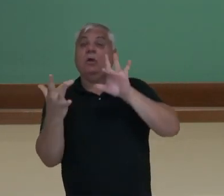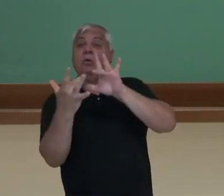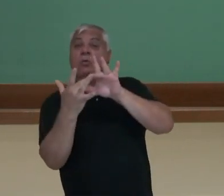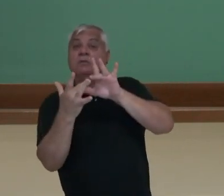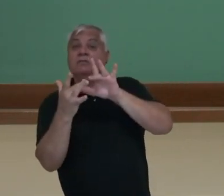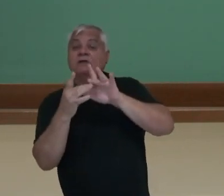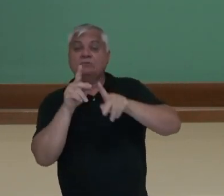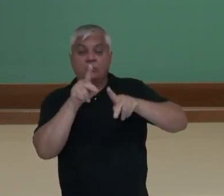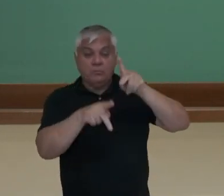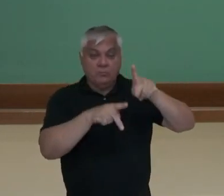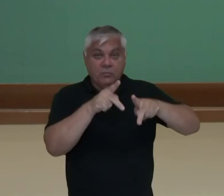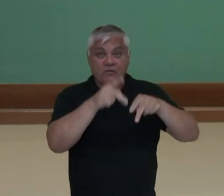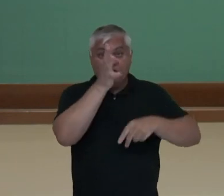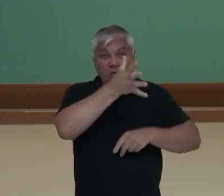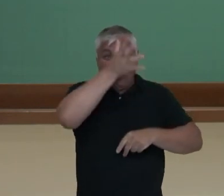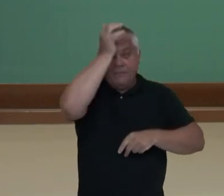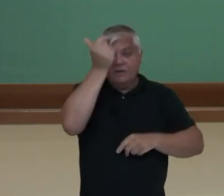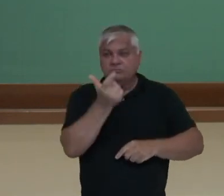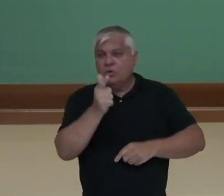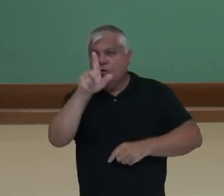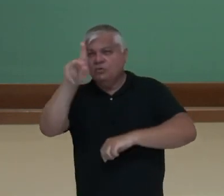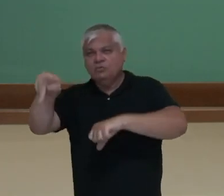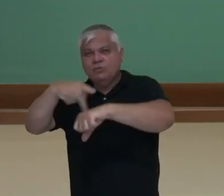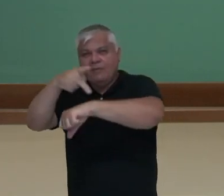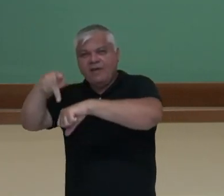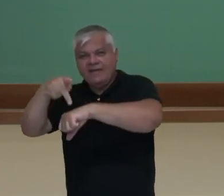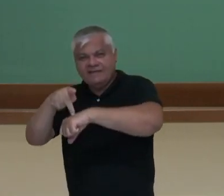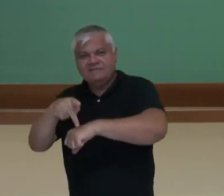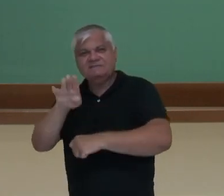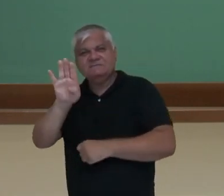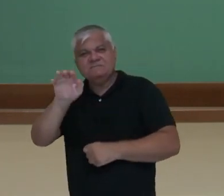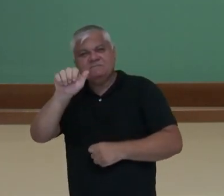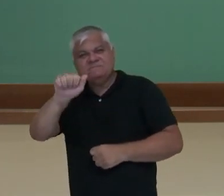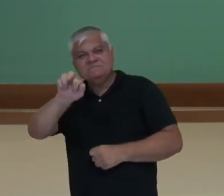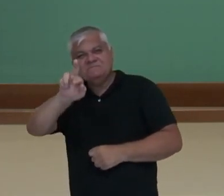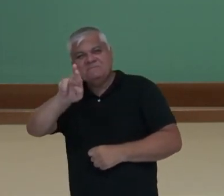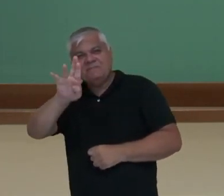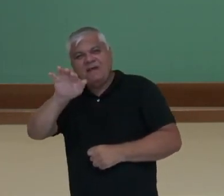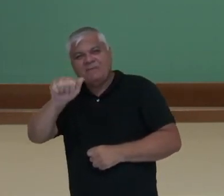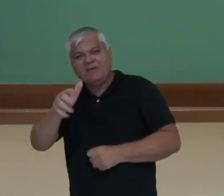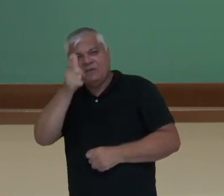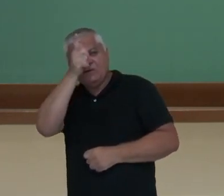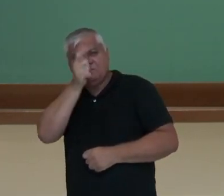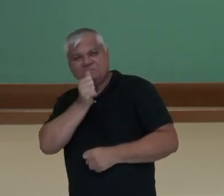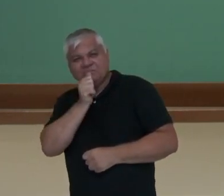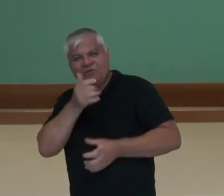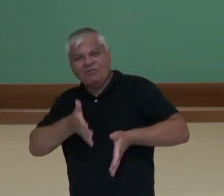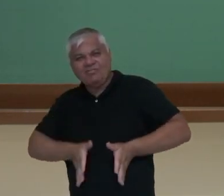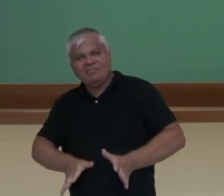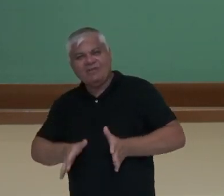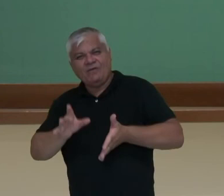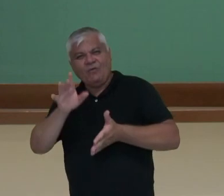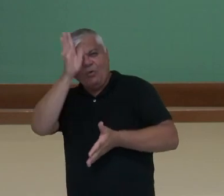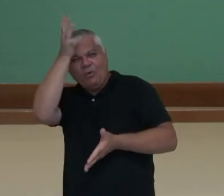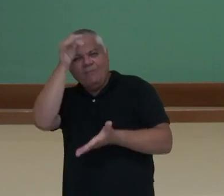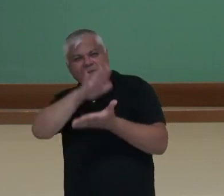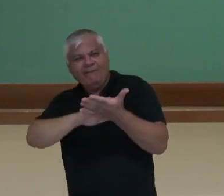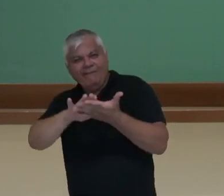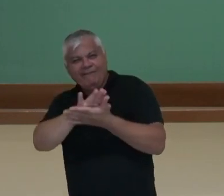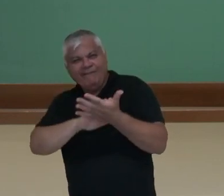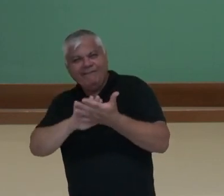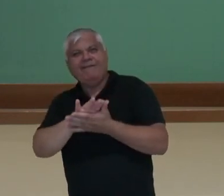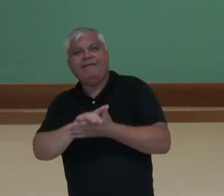povos romanos e não romanos, a quem eles chamavam de bárbaros pelo fato de não serem romanos, e a presença, né,